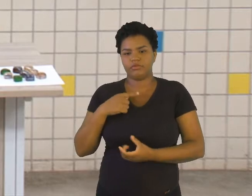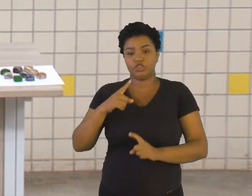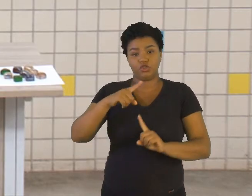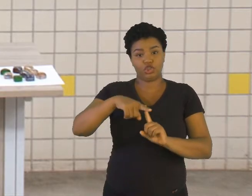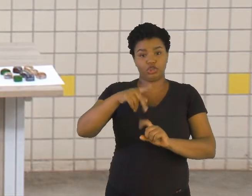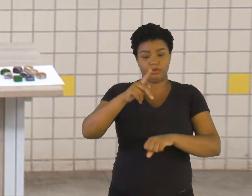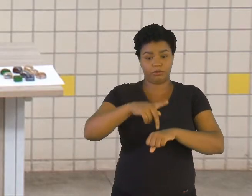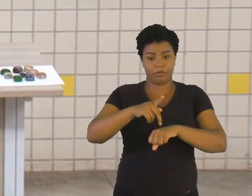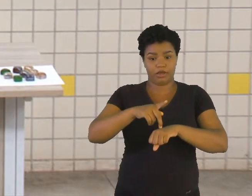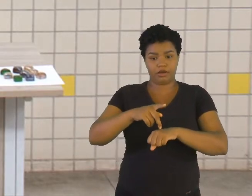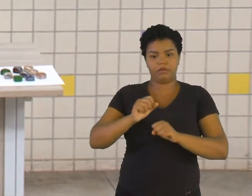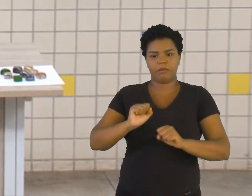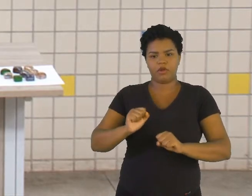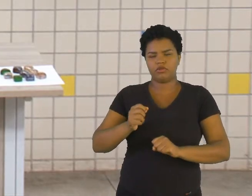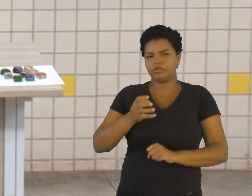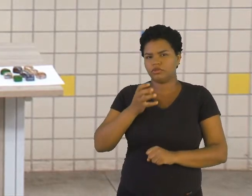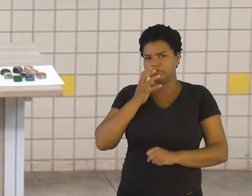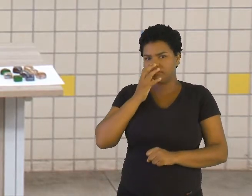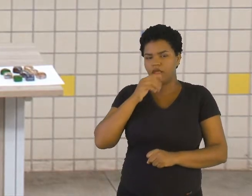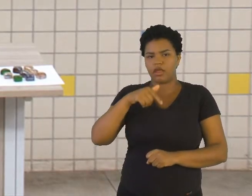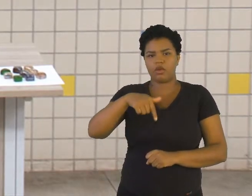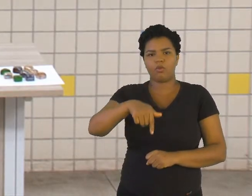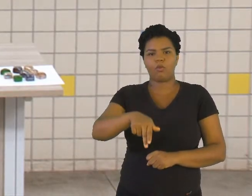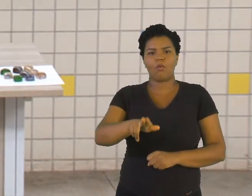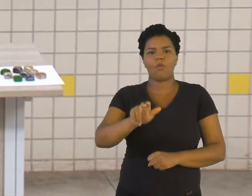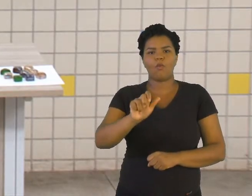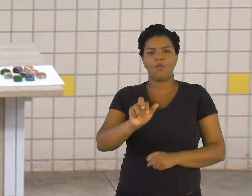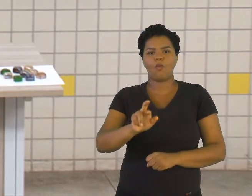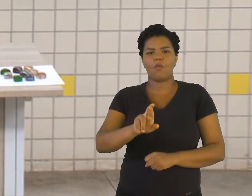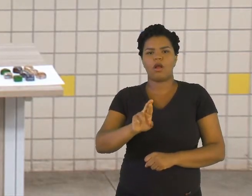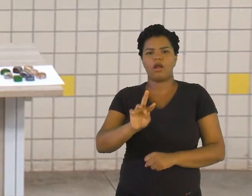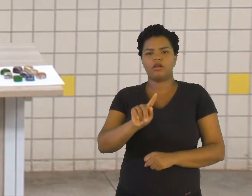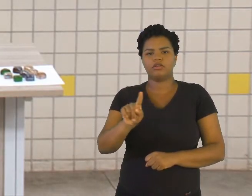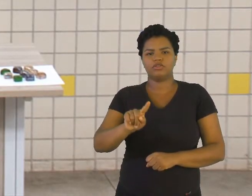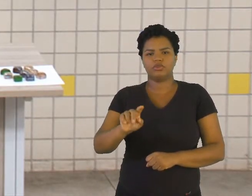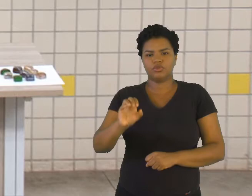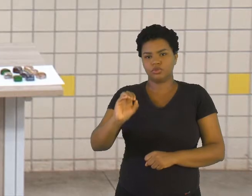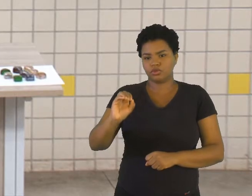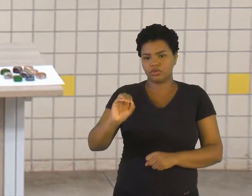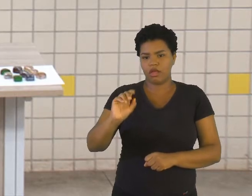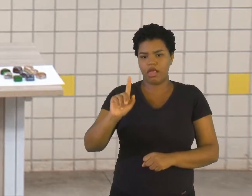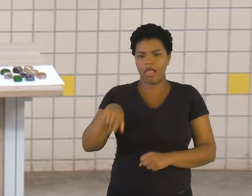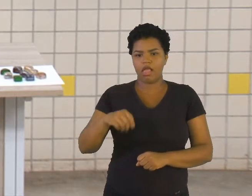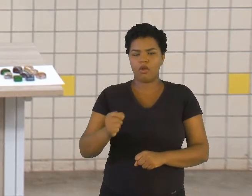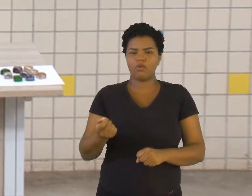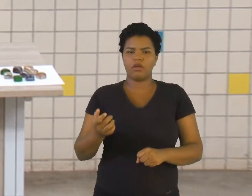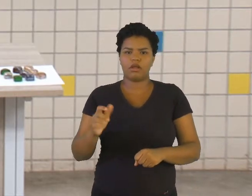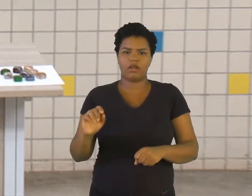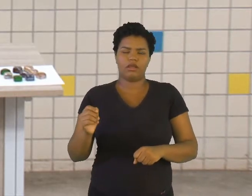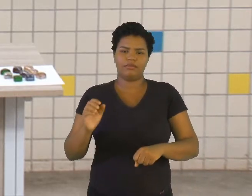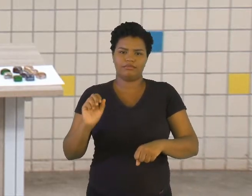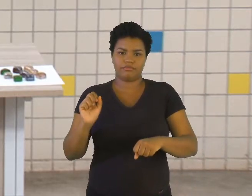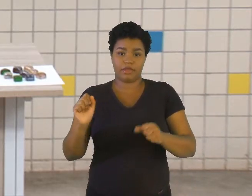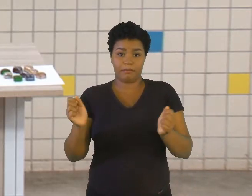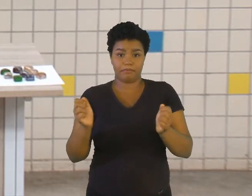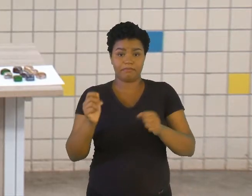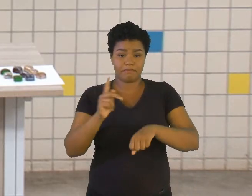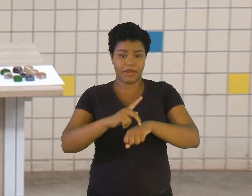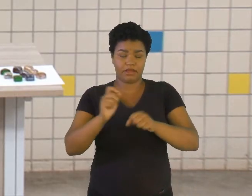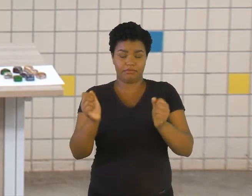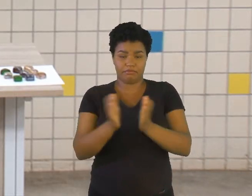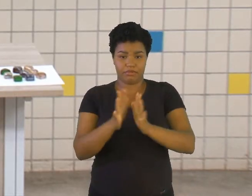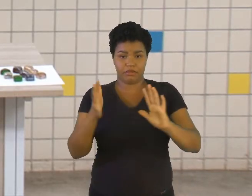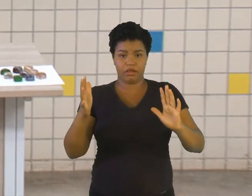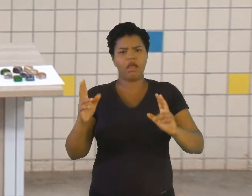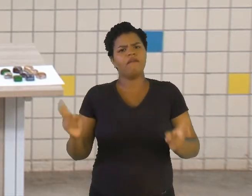pedra, você pode observar aí, que é o quartzo. Ele é em cristal. Ele é valioso? Sim,